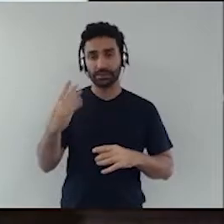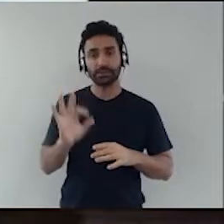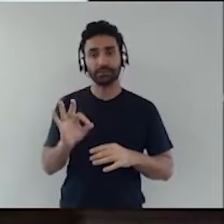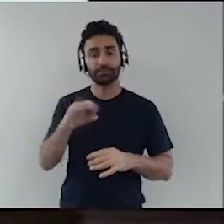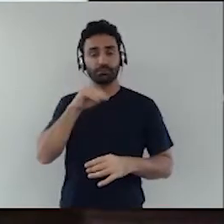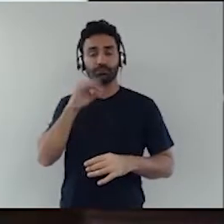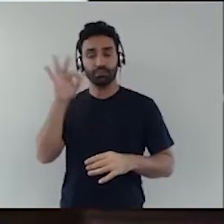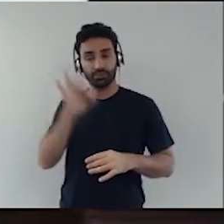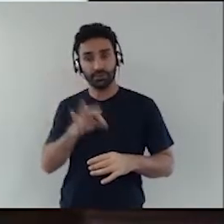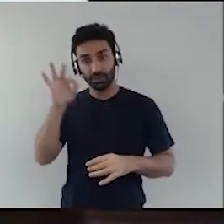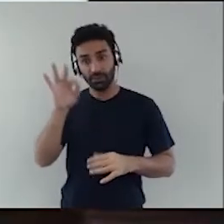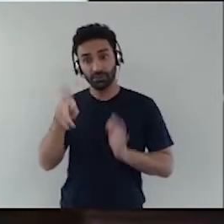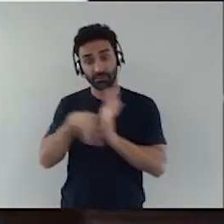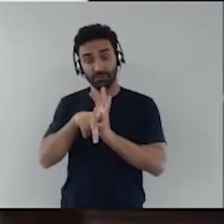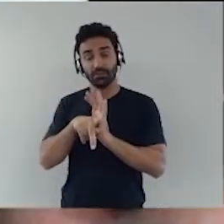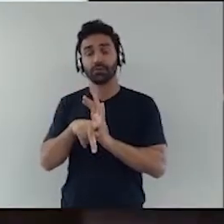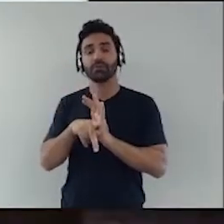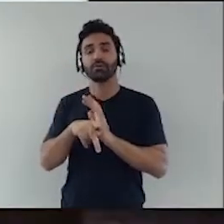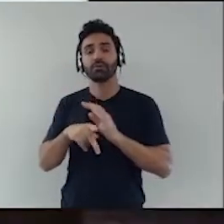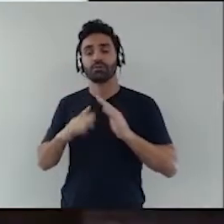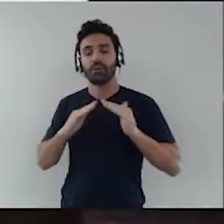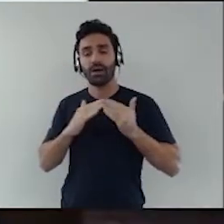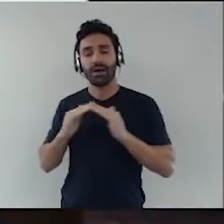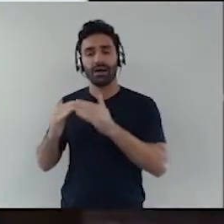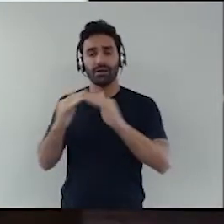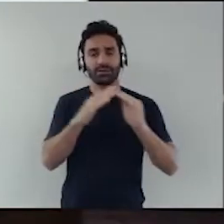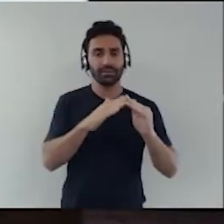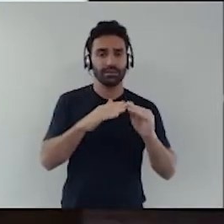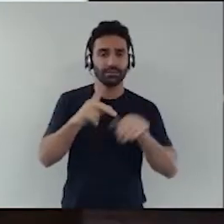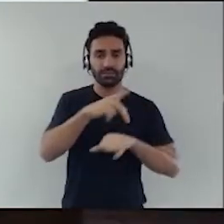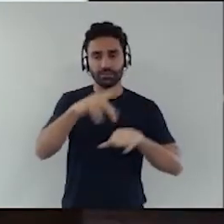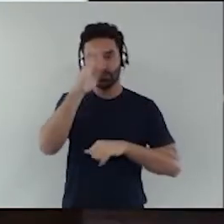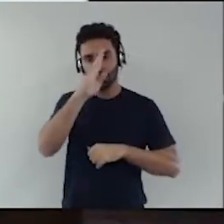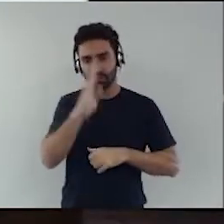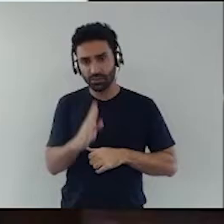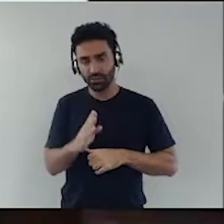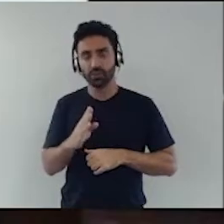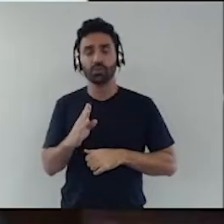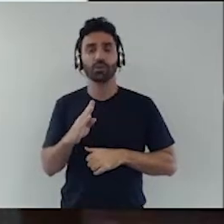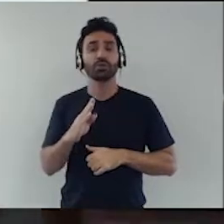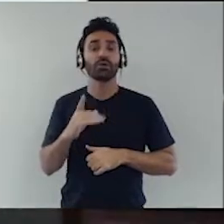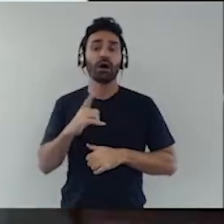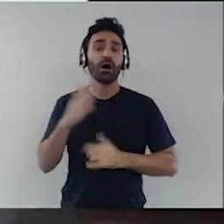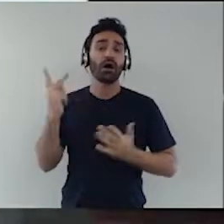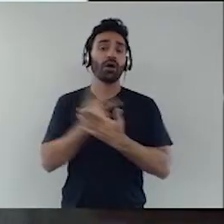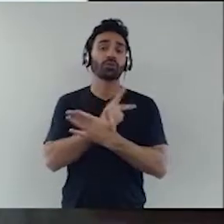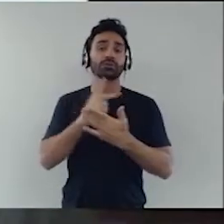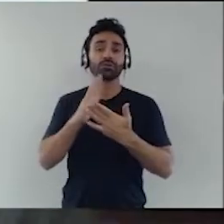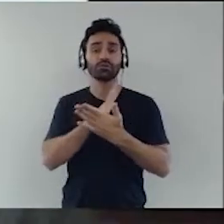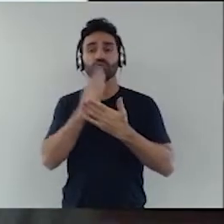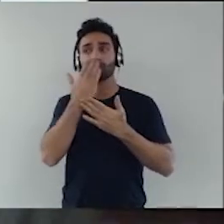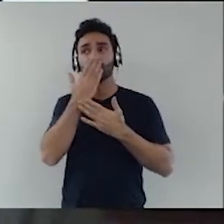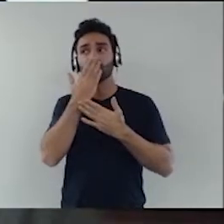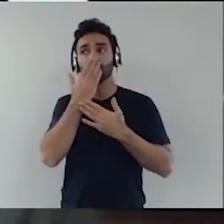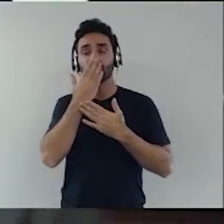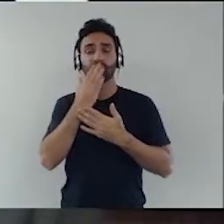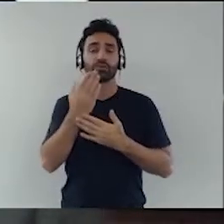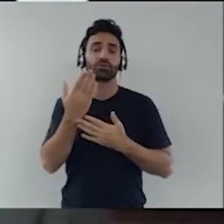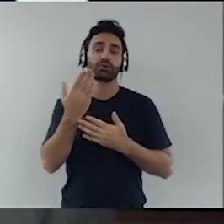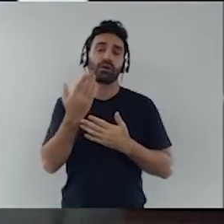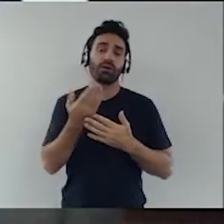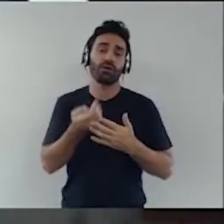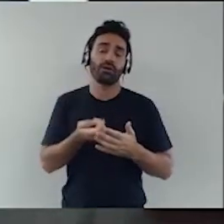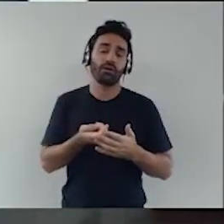municípios dos domicílios brasileiros tiveram algum tipo de benefício. Então,